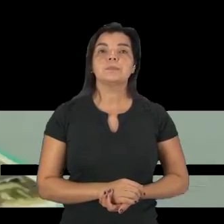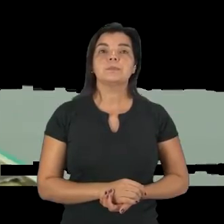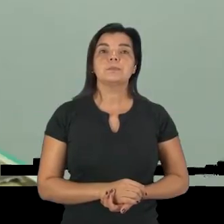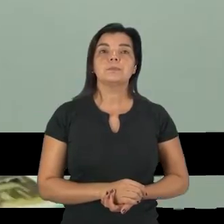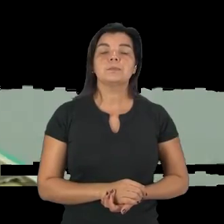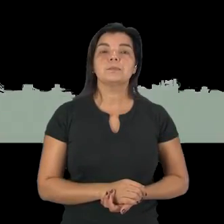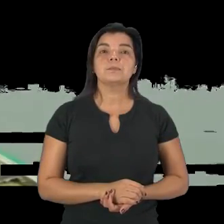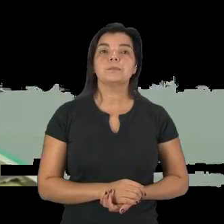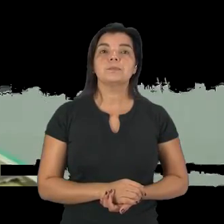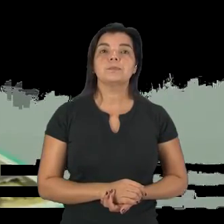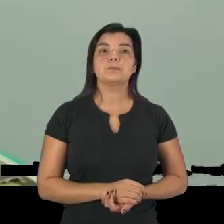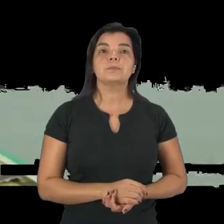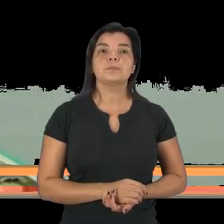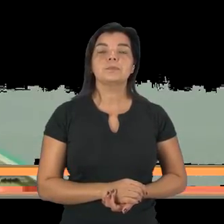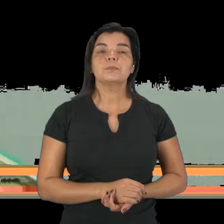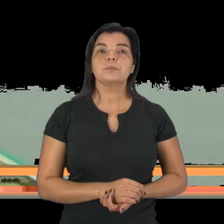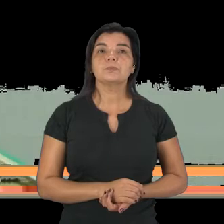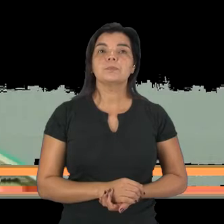Dando continuidade.